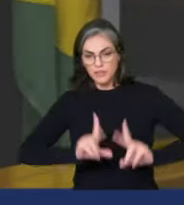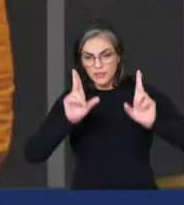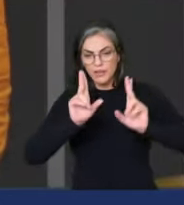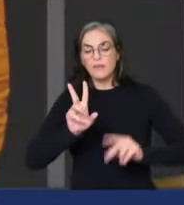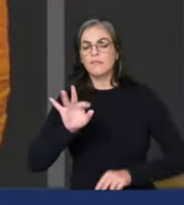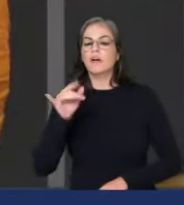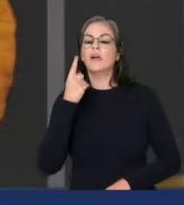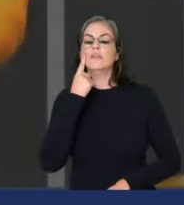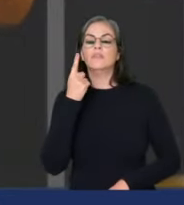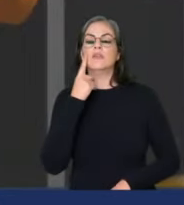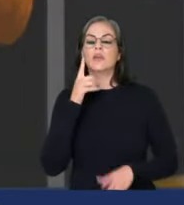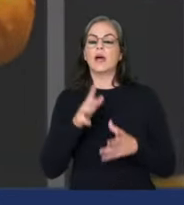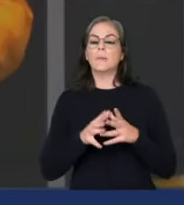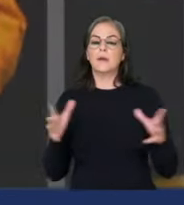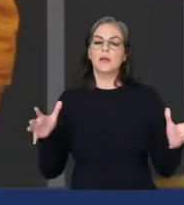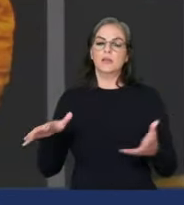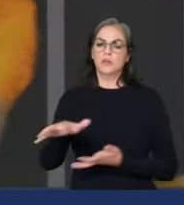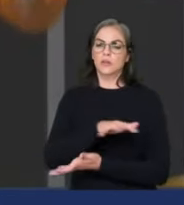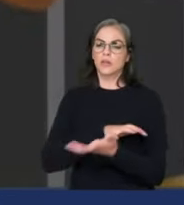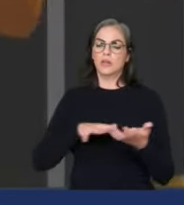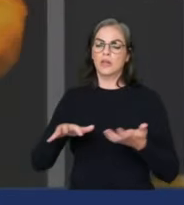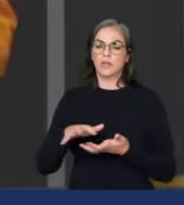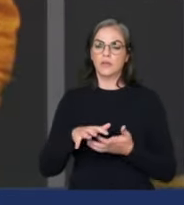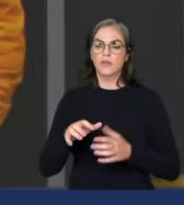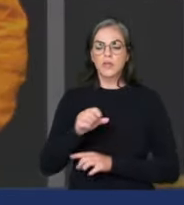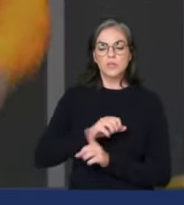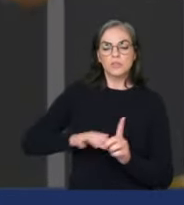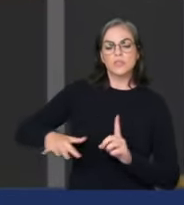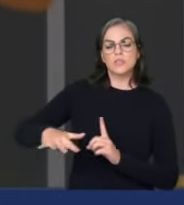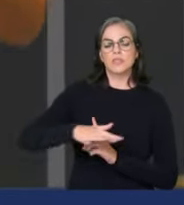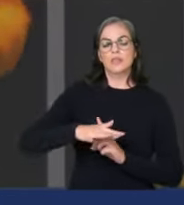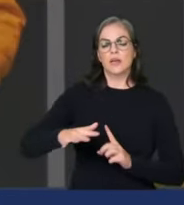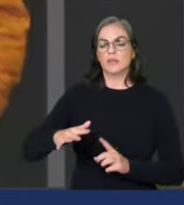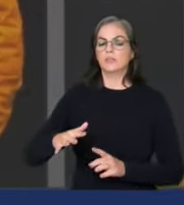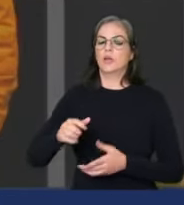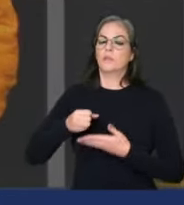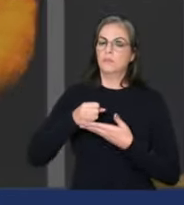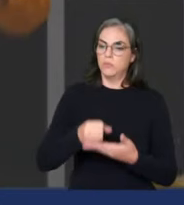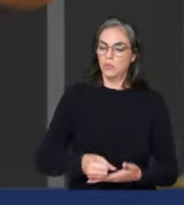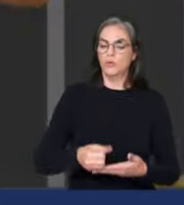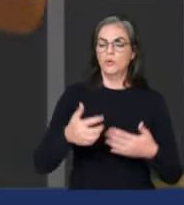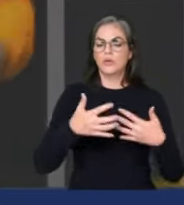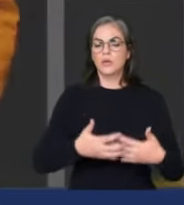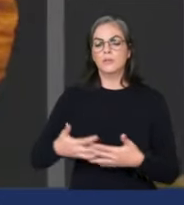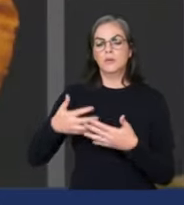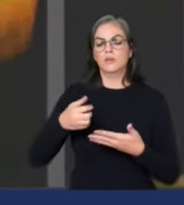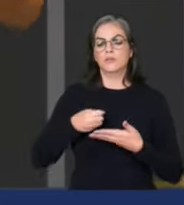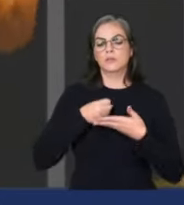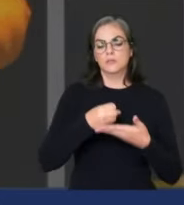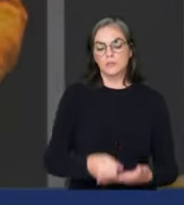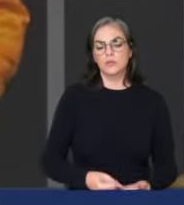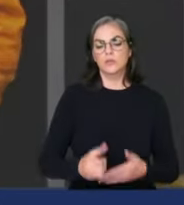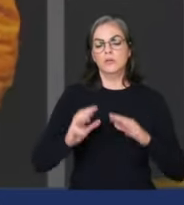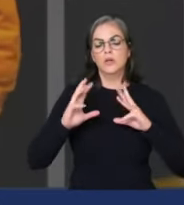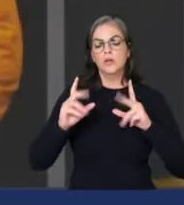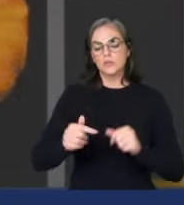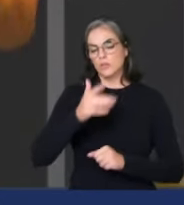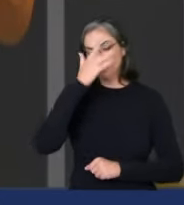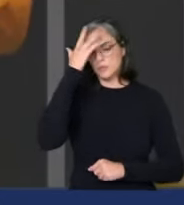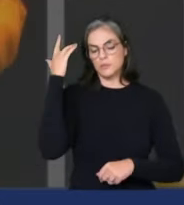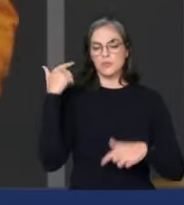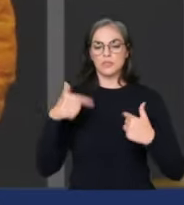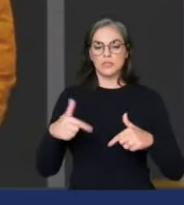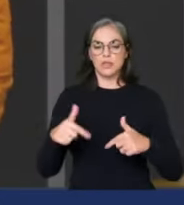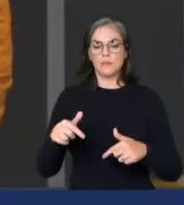da categoria petroleira, com apoio da sociedade, com apoio dos caminhoneiros, com apoio dos trabalhadores de aplicativos, com apoio dos entregadores,